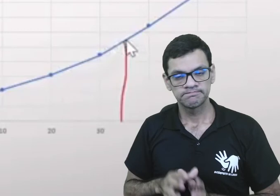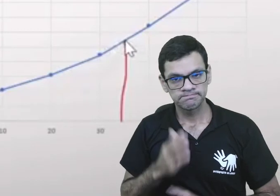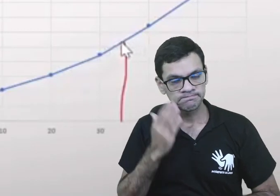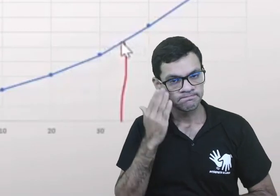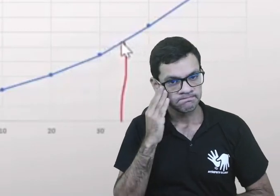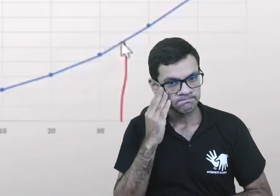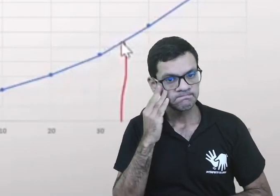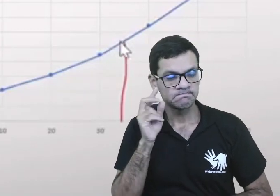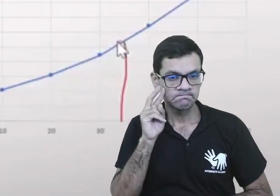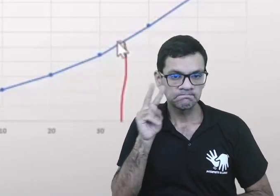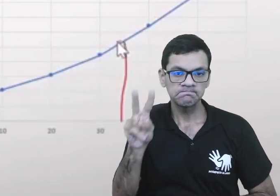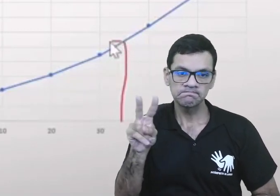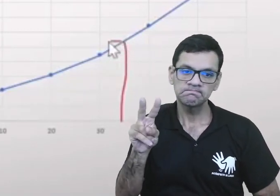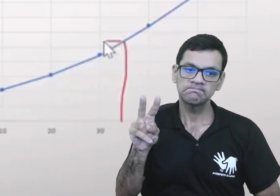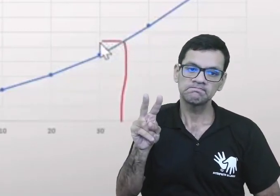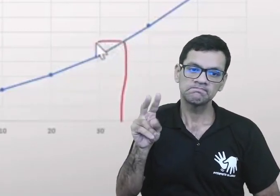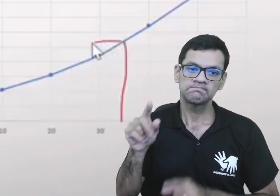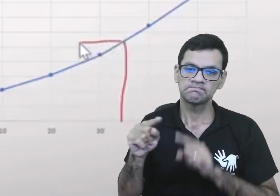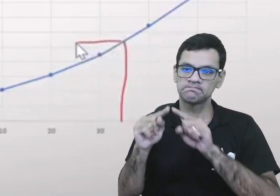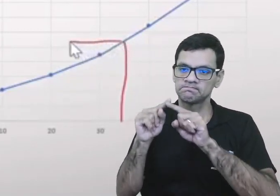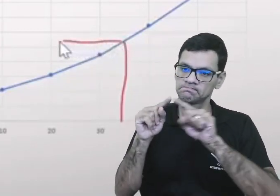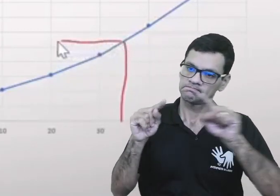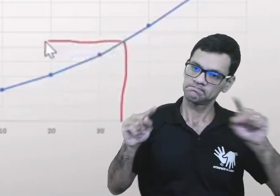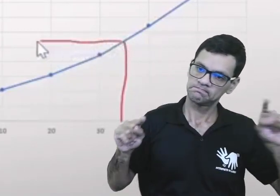Aí você vem aqui e rebate aqui, né?